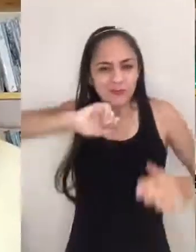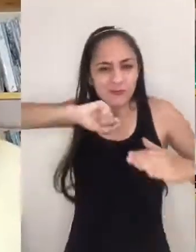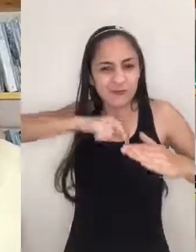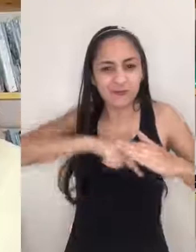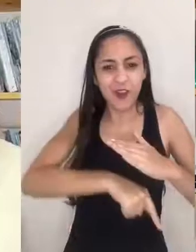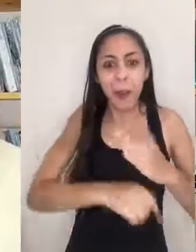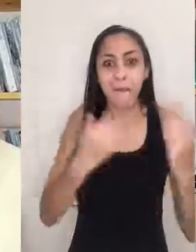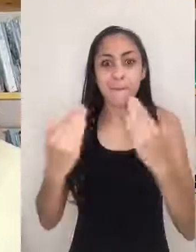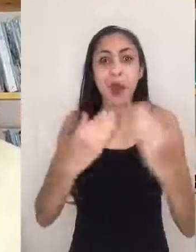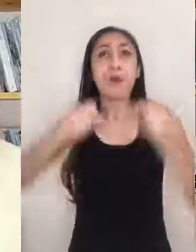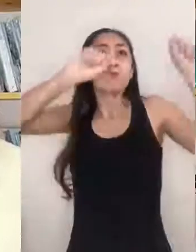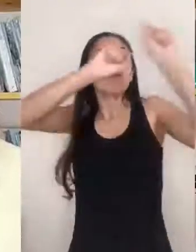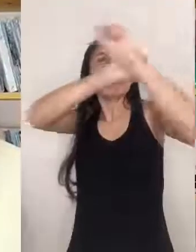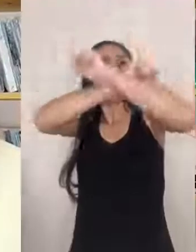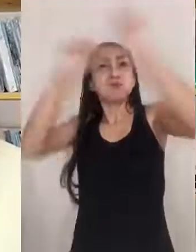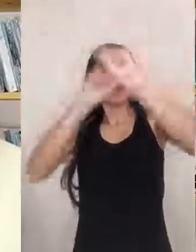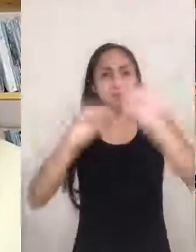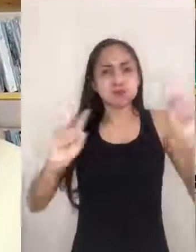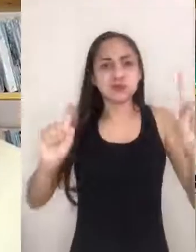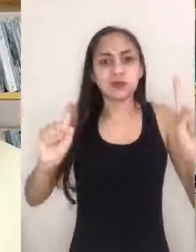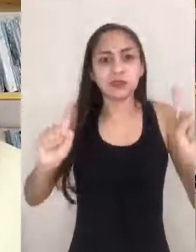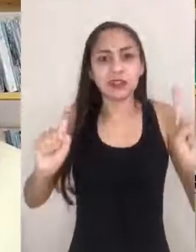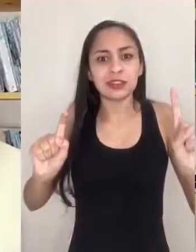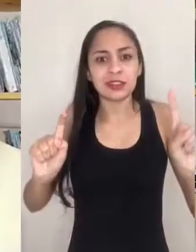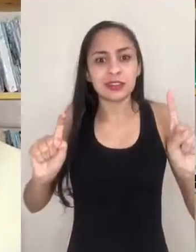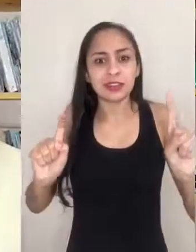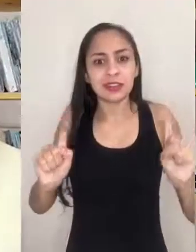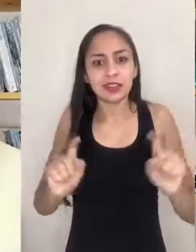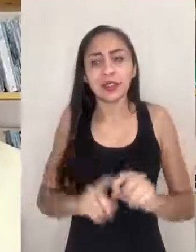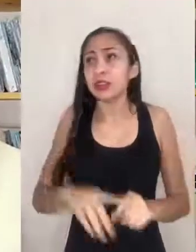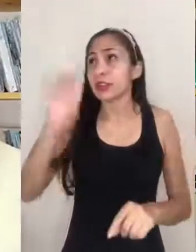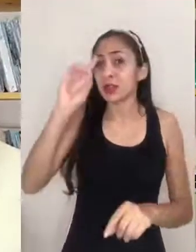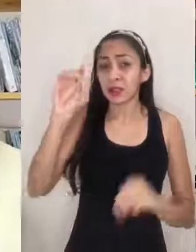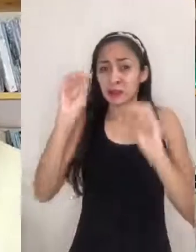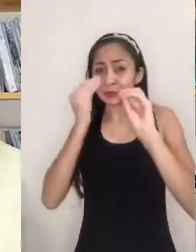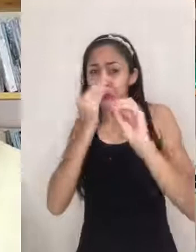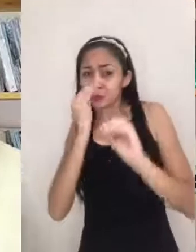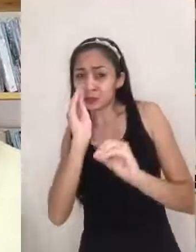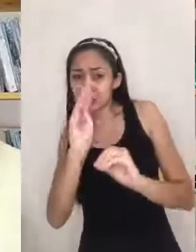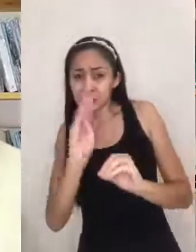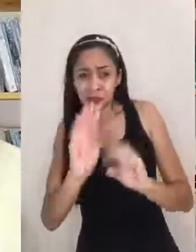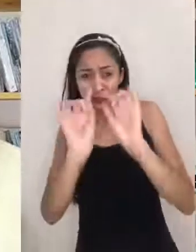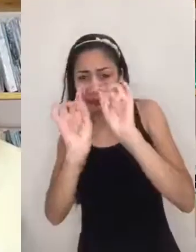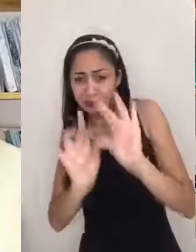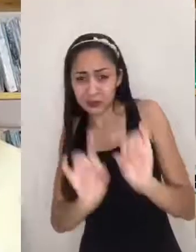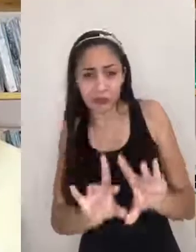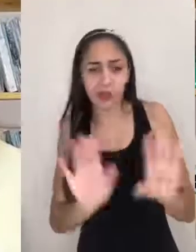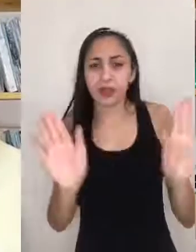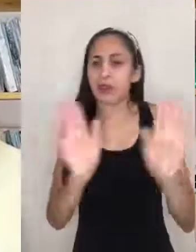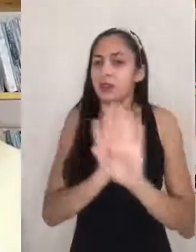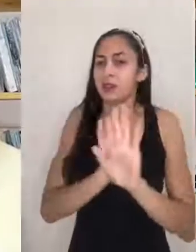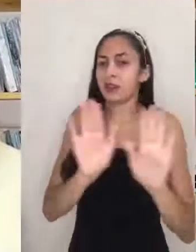como um trovão, que o Senhor não vai desistir de você, até